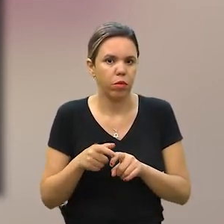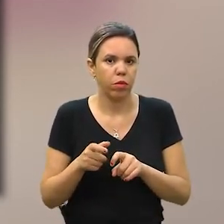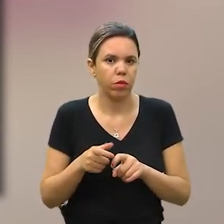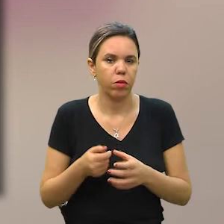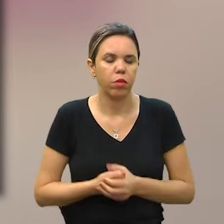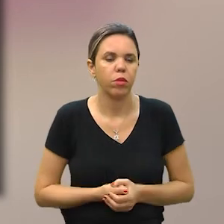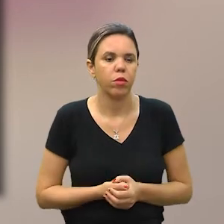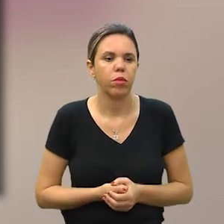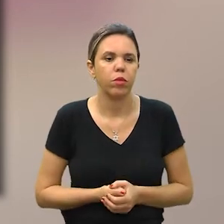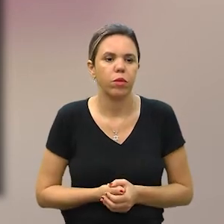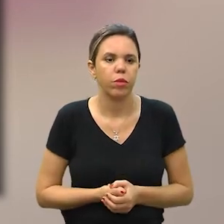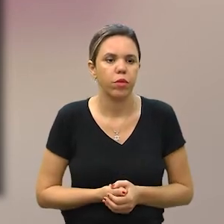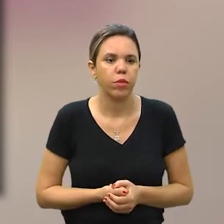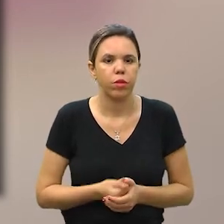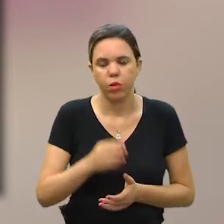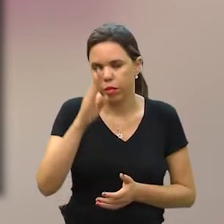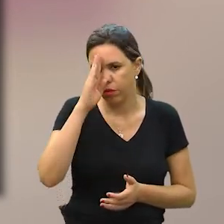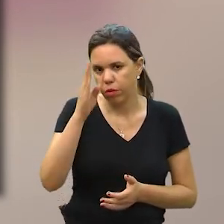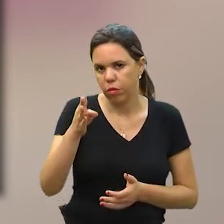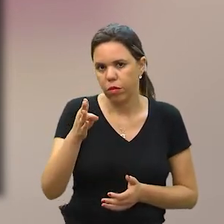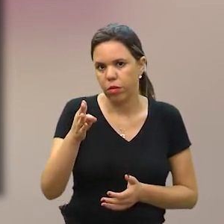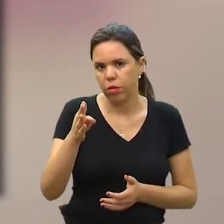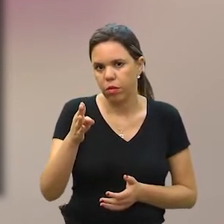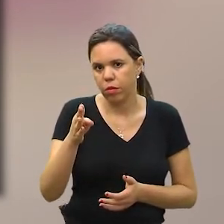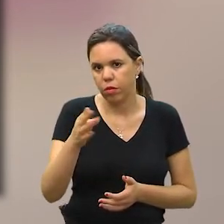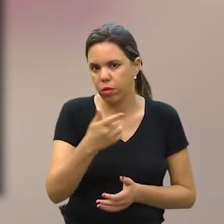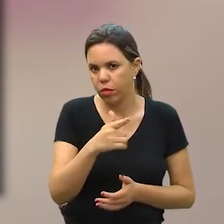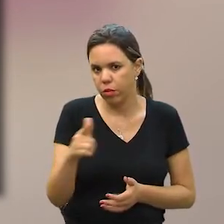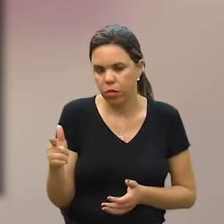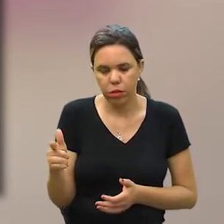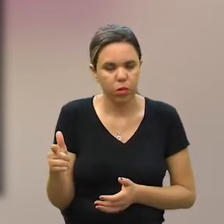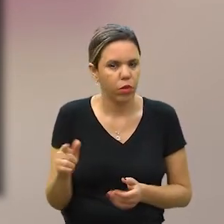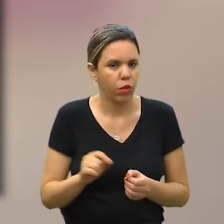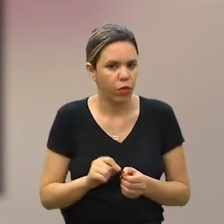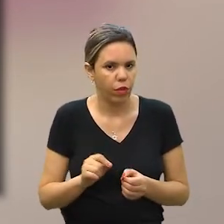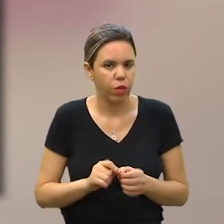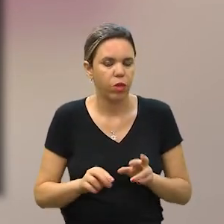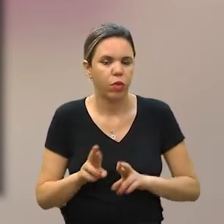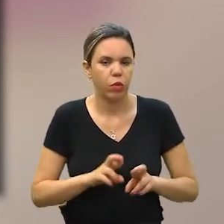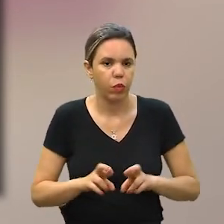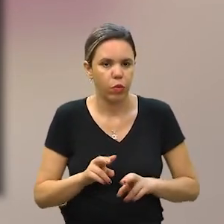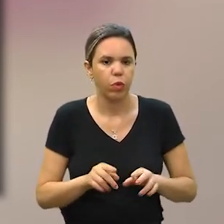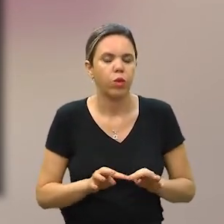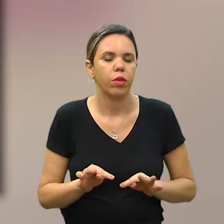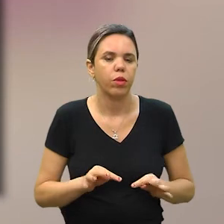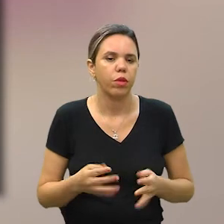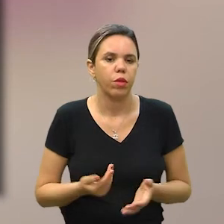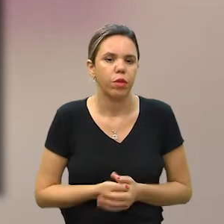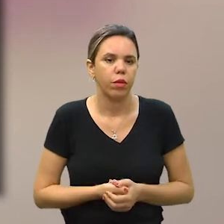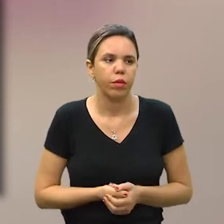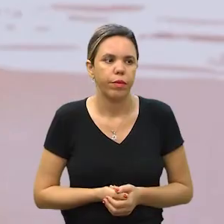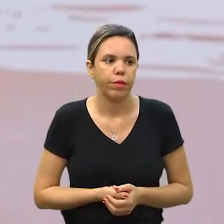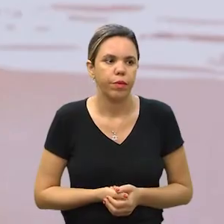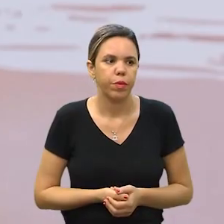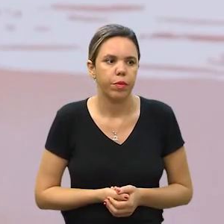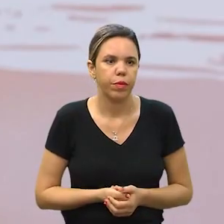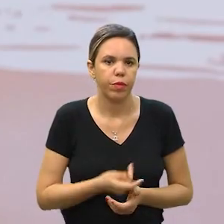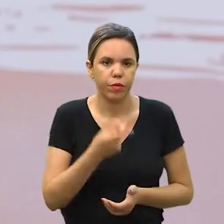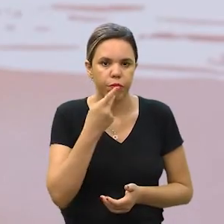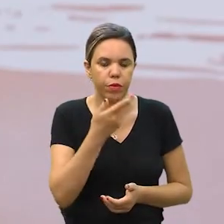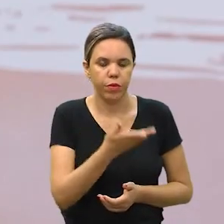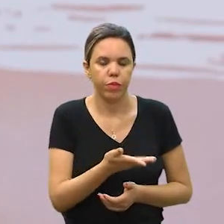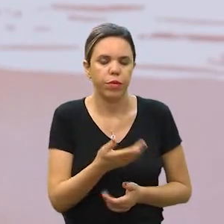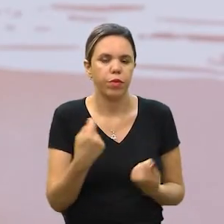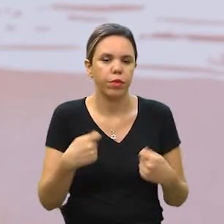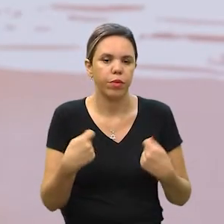nessa situação, né, Viviane? E, principalmente, não deixar de fazer as consultas pré-natais, né, Viviane? E eu até ia falar